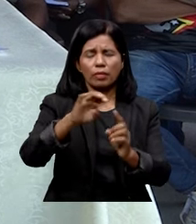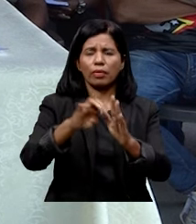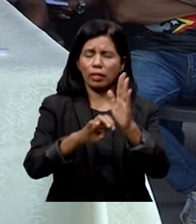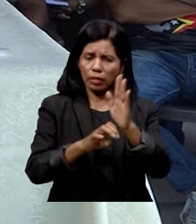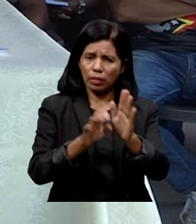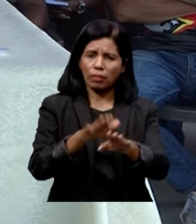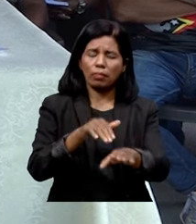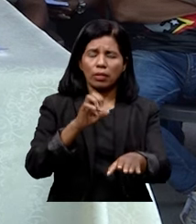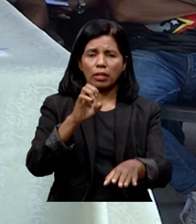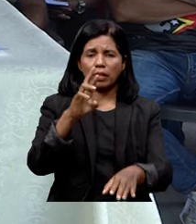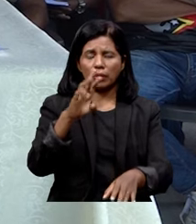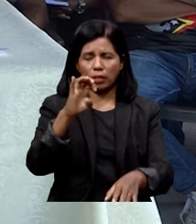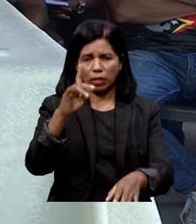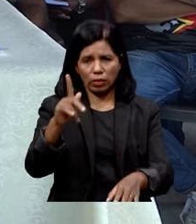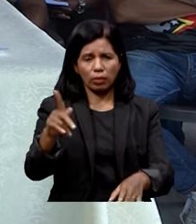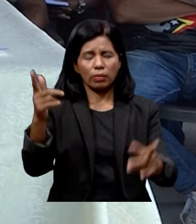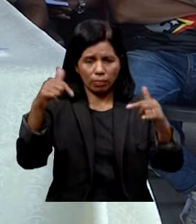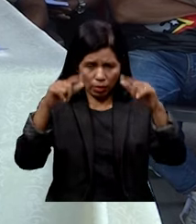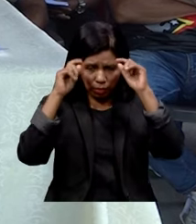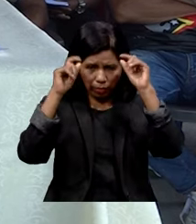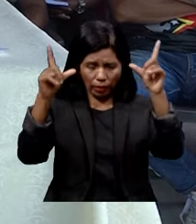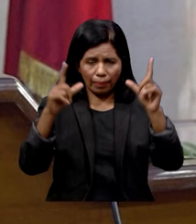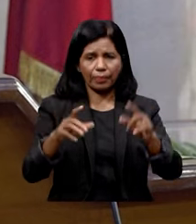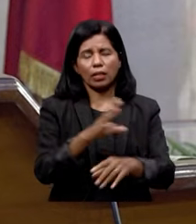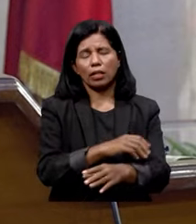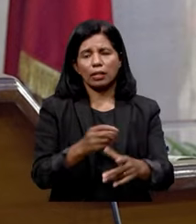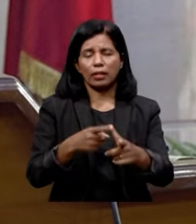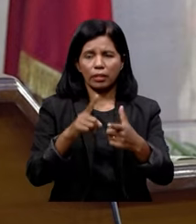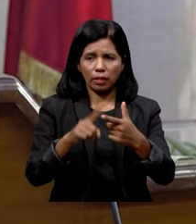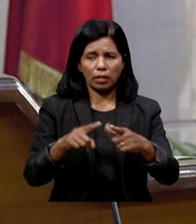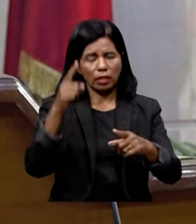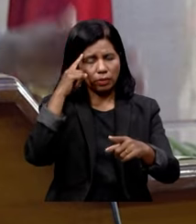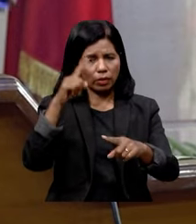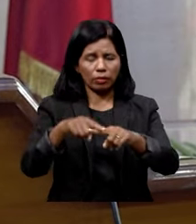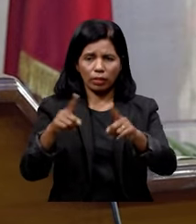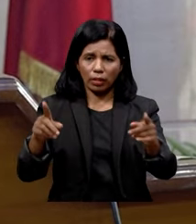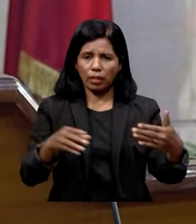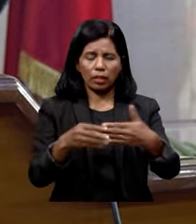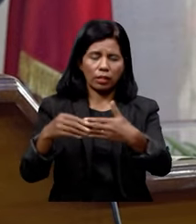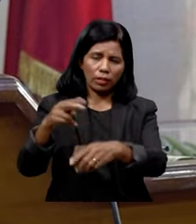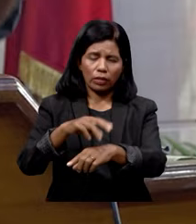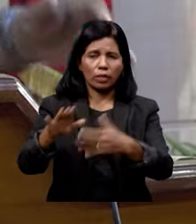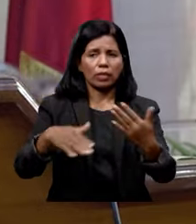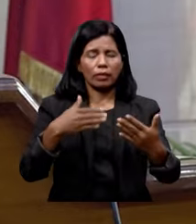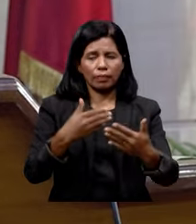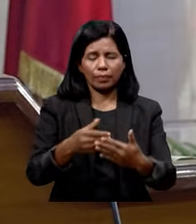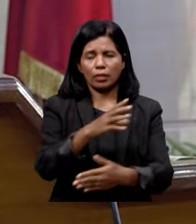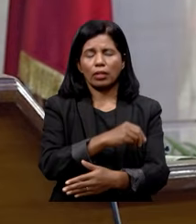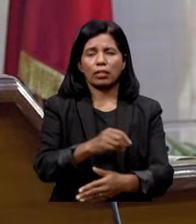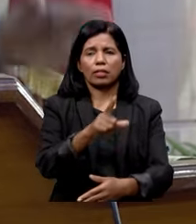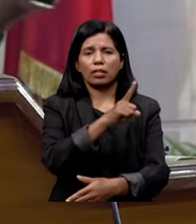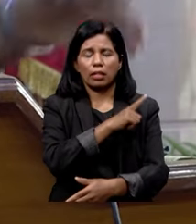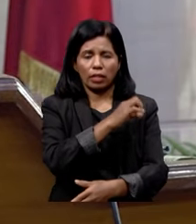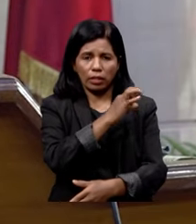convida Eurico Guterres a tu mai Timor-Leste. E a mostra opinião diferente entre líder nacional Sira, general reformado